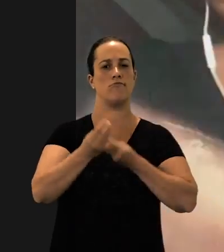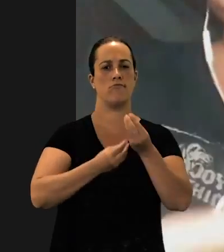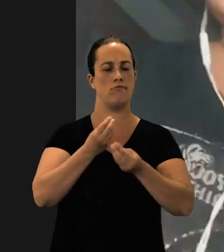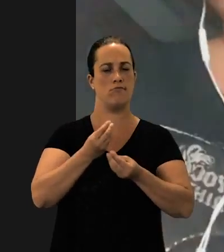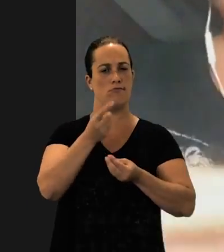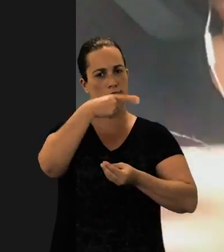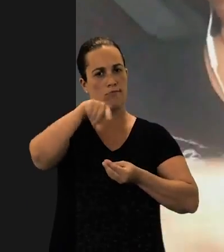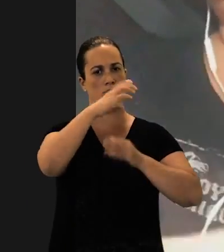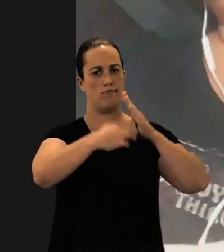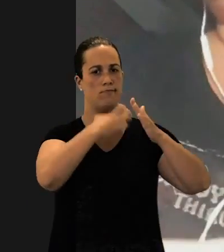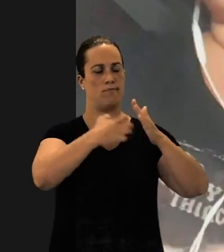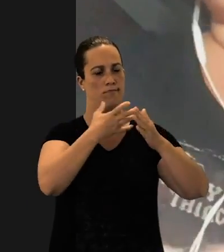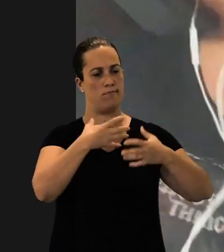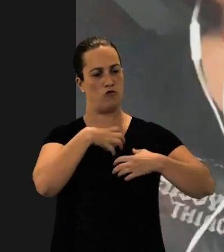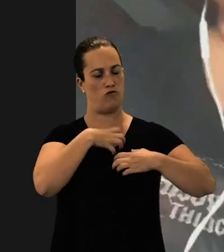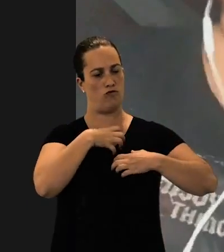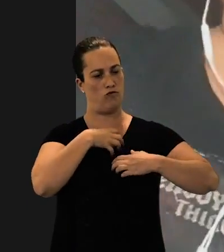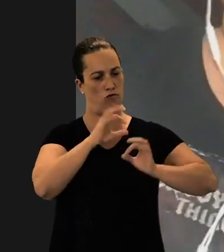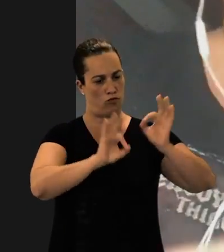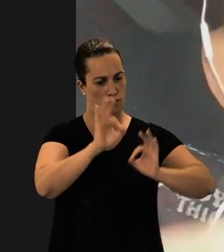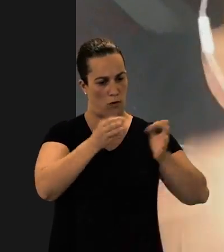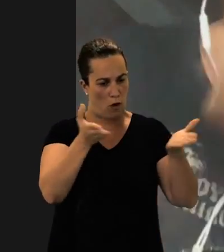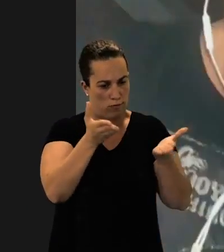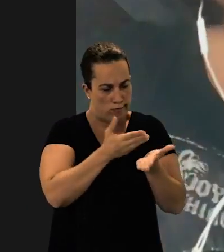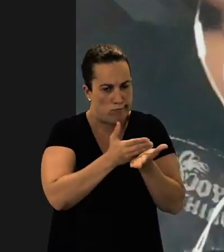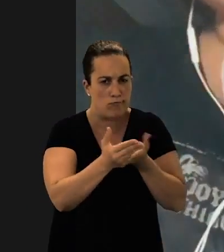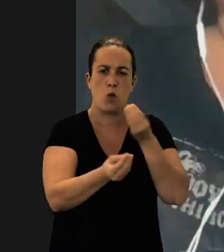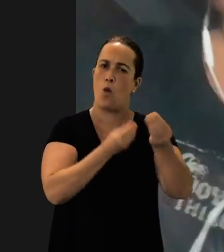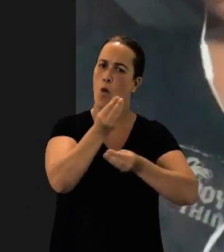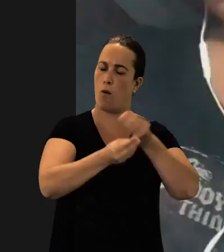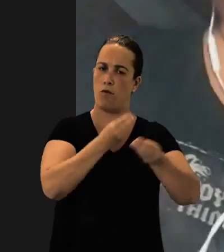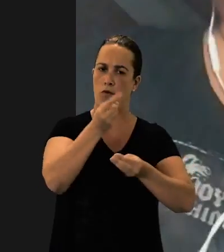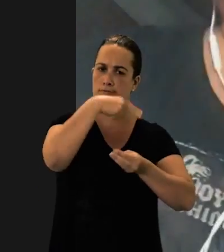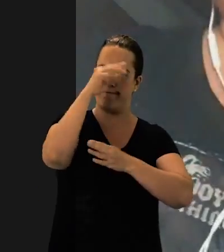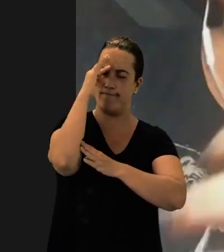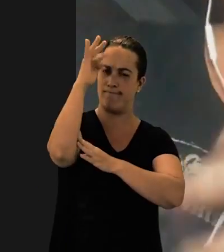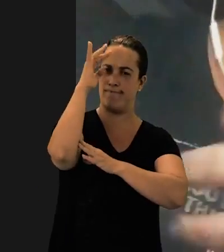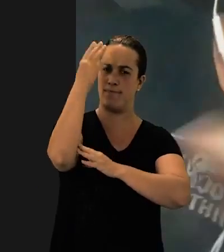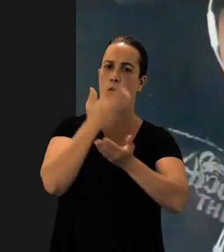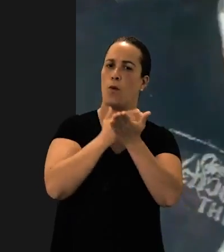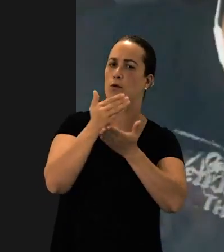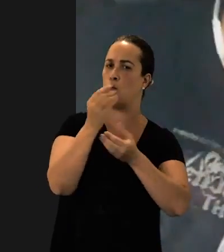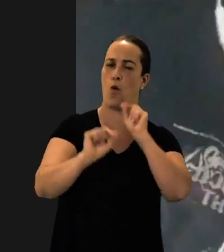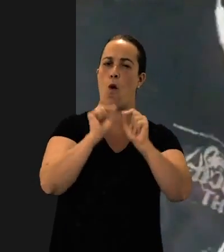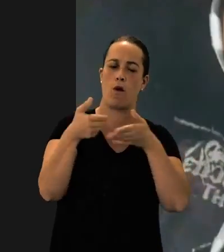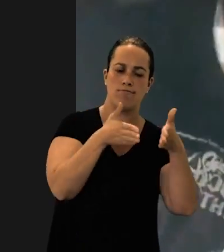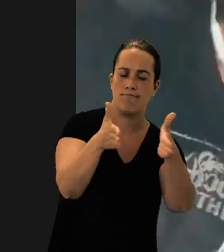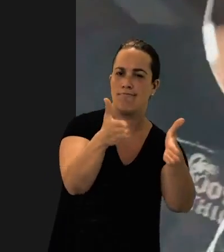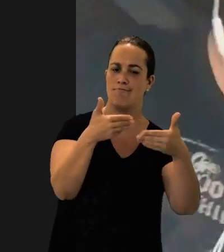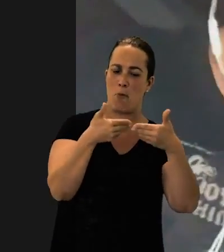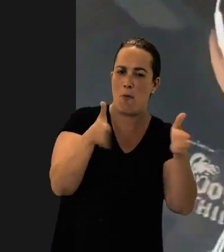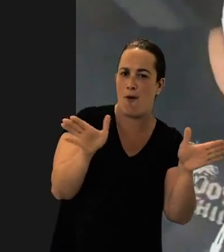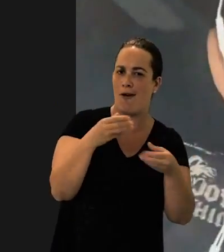Como vocês chegaram nesse formato da empresa? Como isso iniciou na mente de vocês? Por que caminho, que